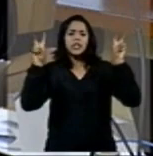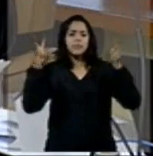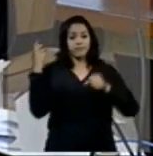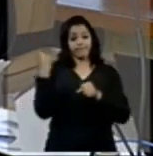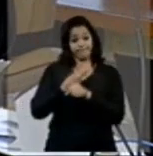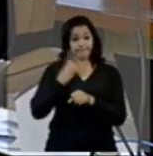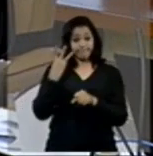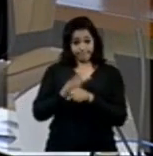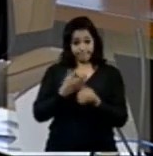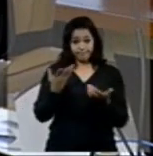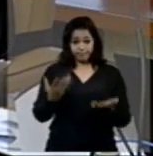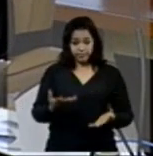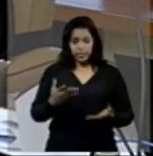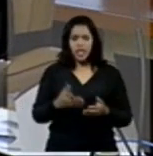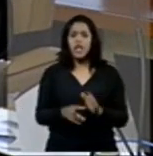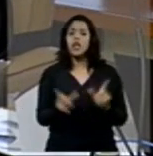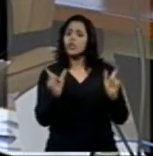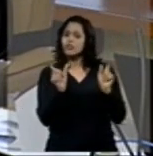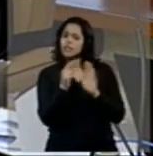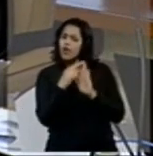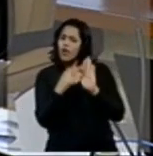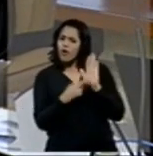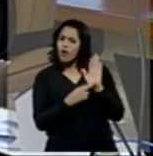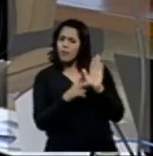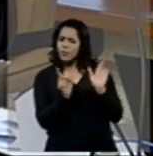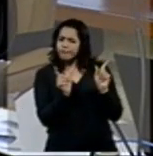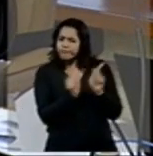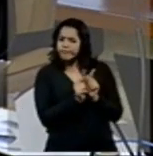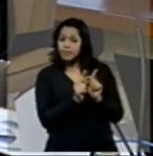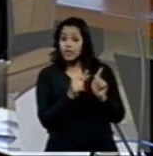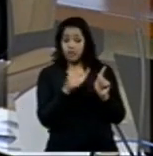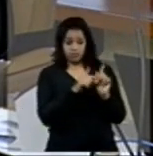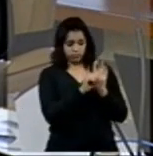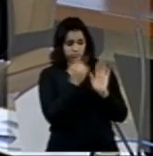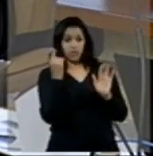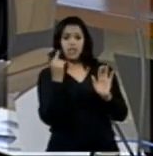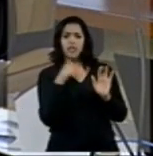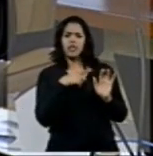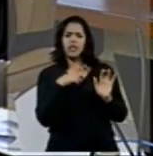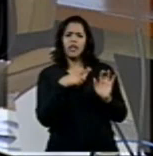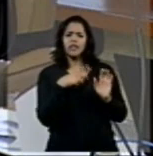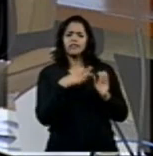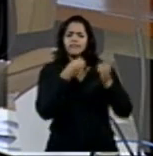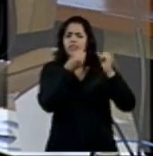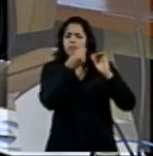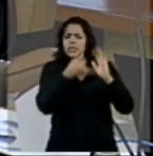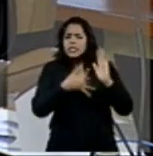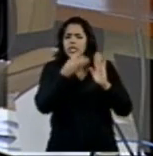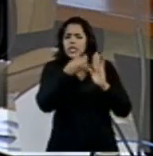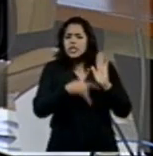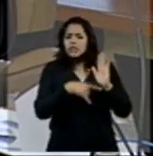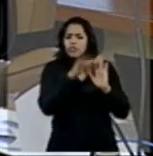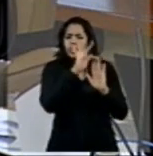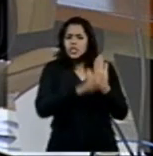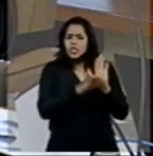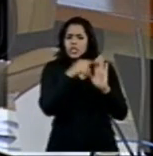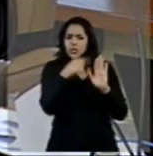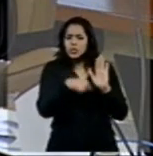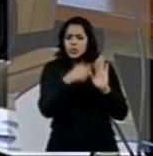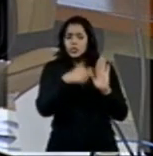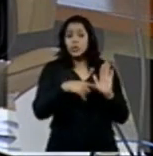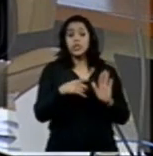de obra. Na súmula e no seu respectivo enunciado, parece-me inegável que há ali um